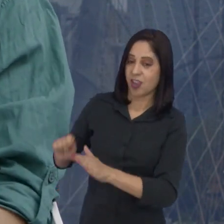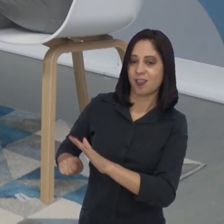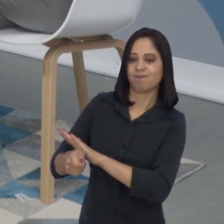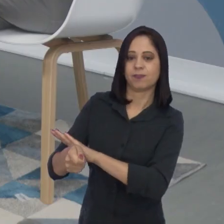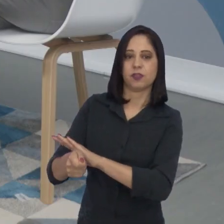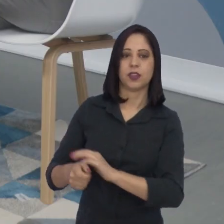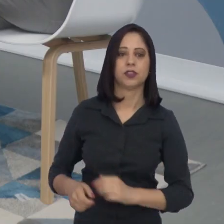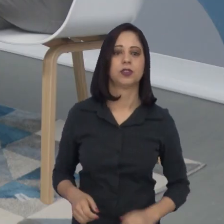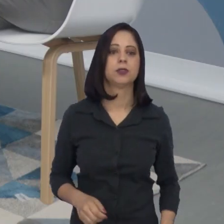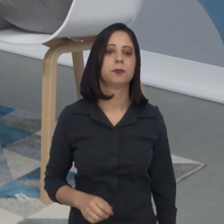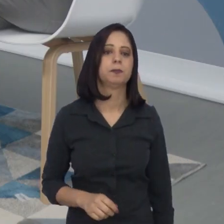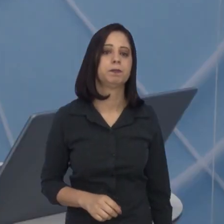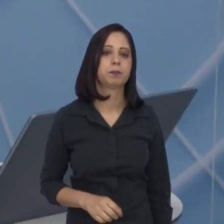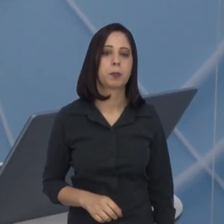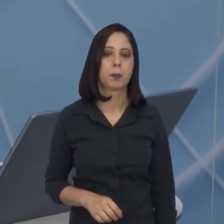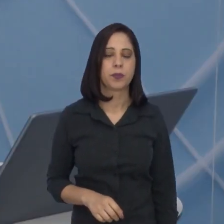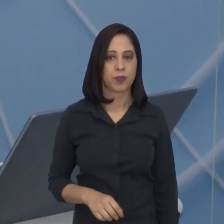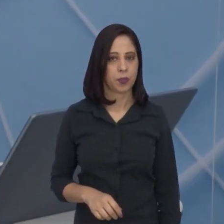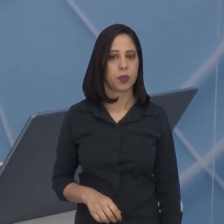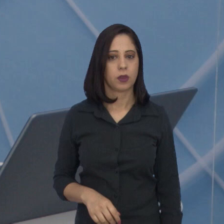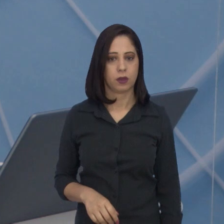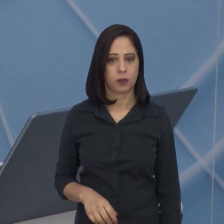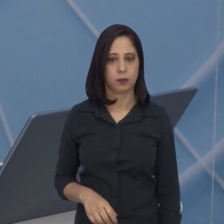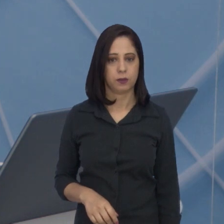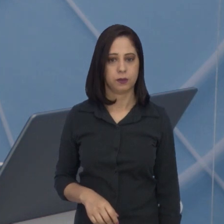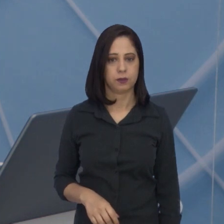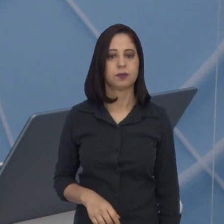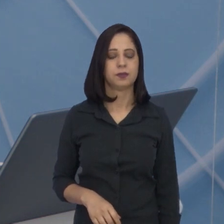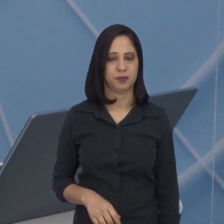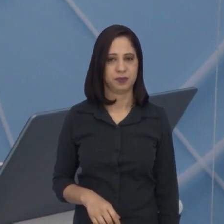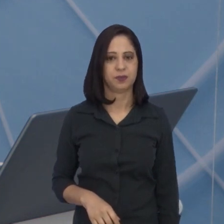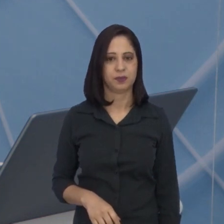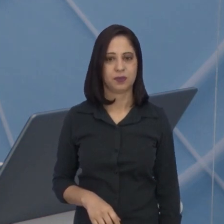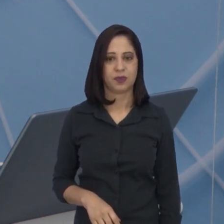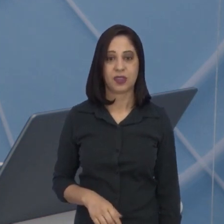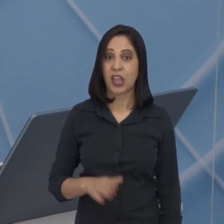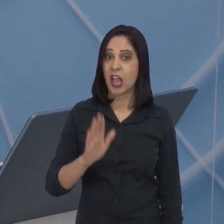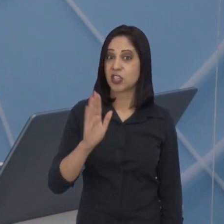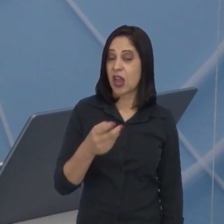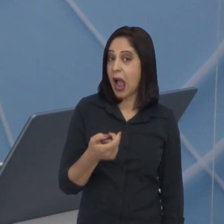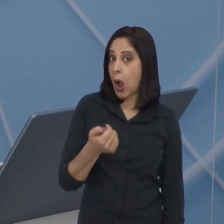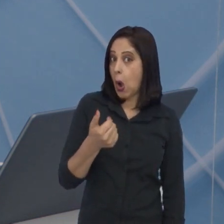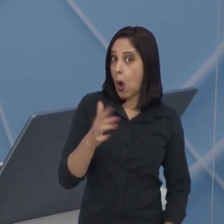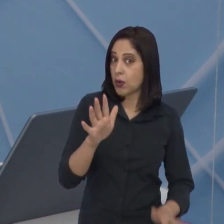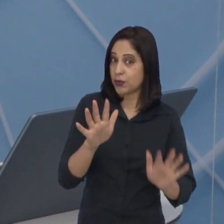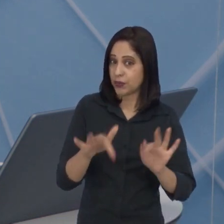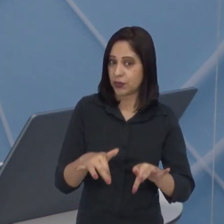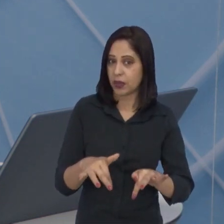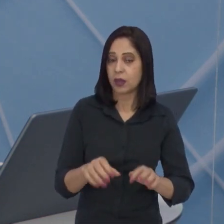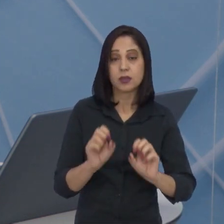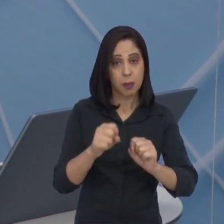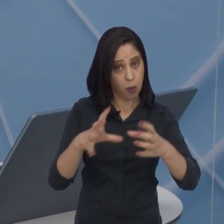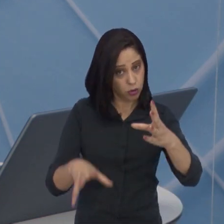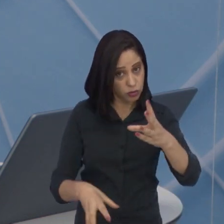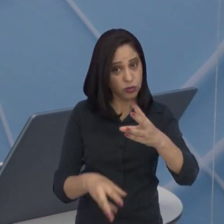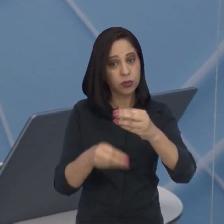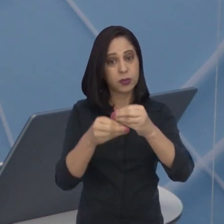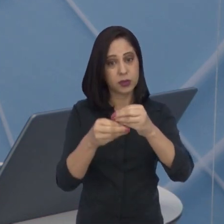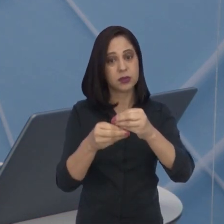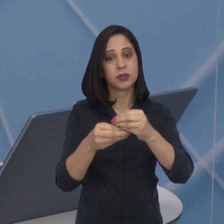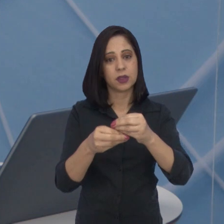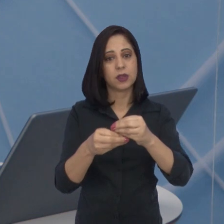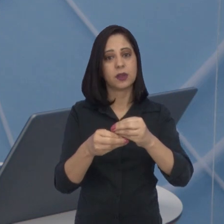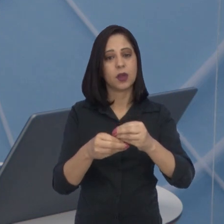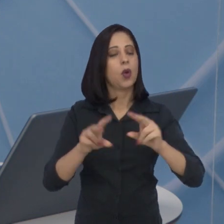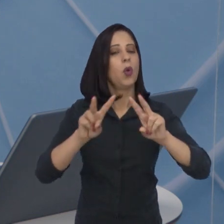Sim. Alessandra, a gente está, antes da gente encerrar, né, que a gente está nos minutinhos finais, você também gostaria de